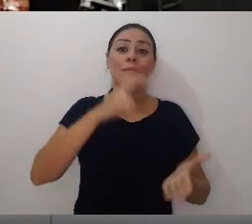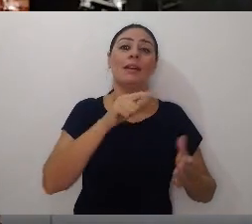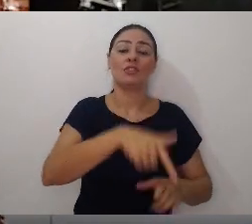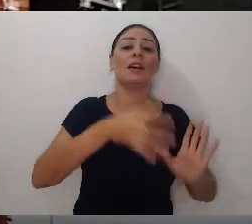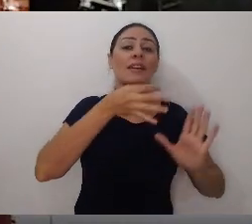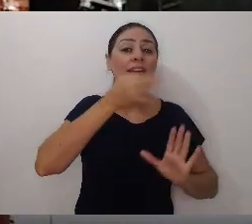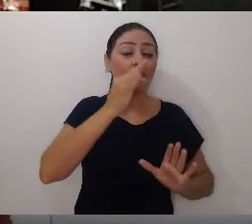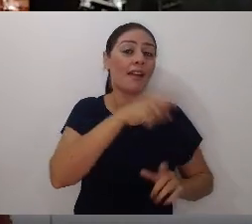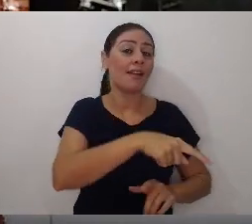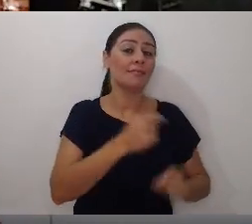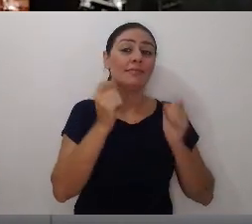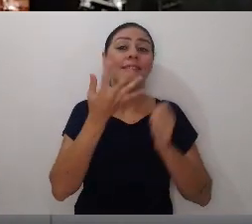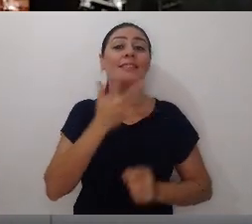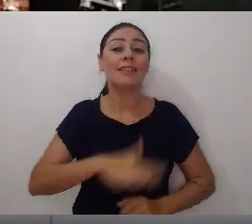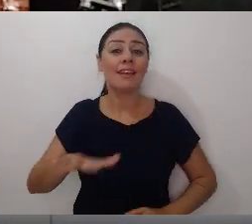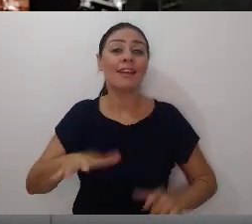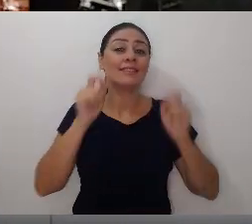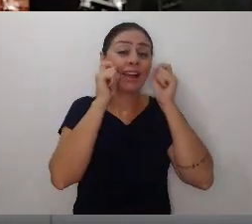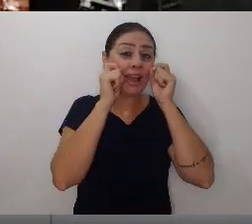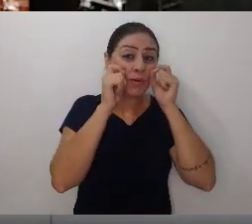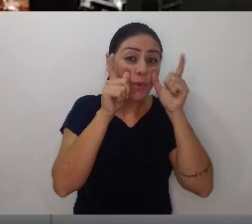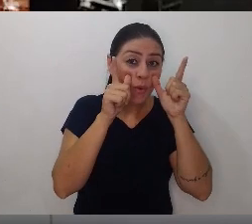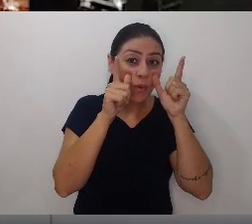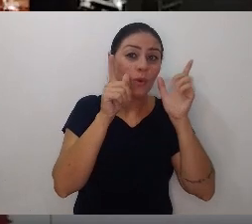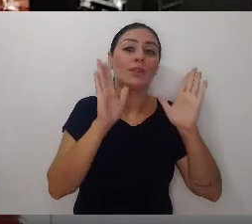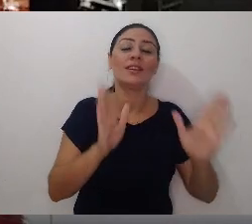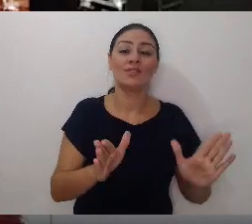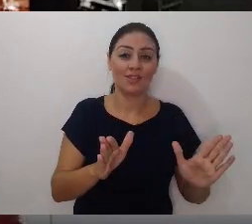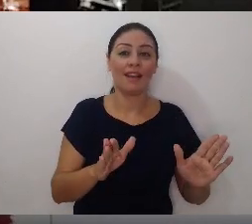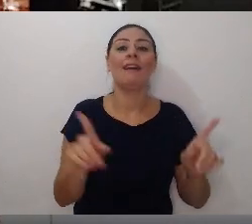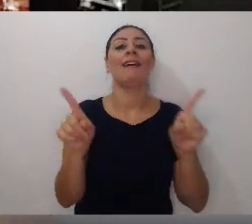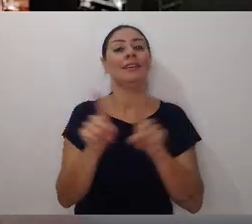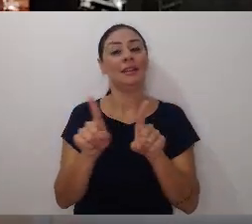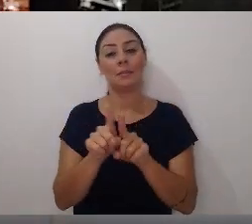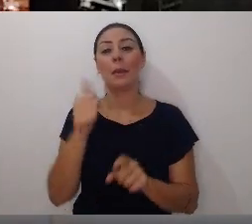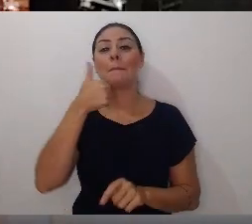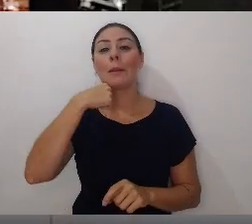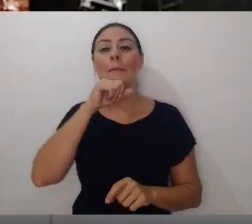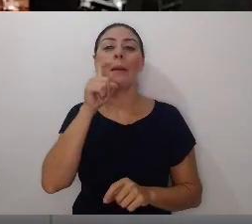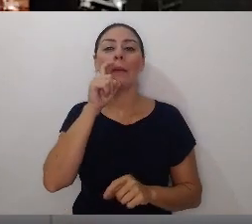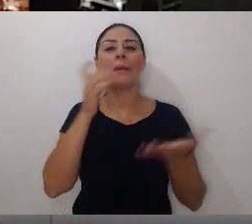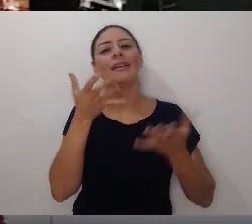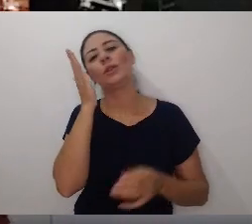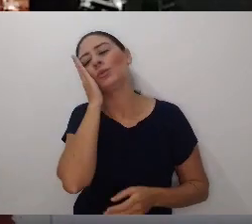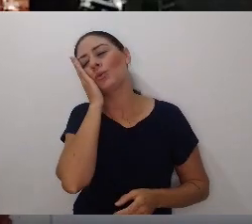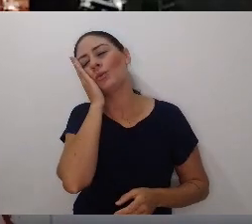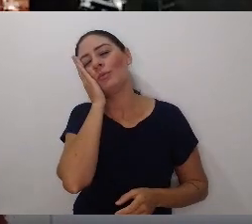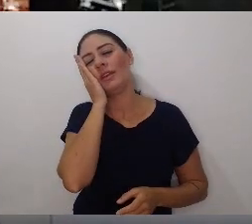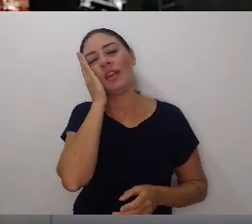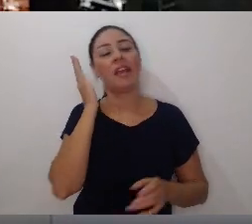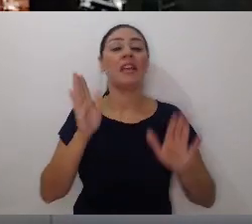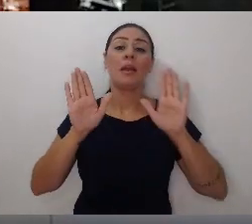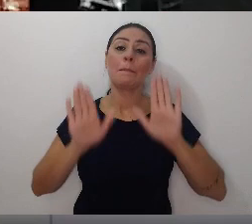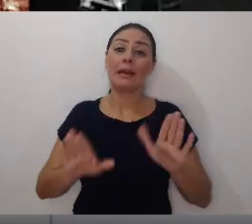manhã, dá um pouco de trabalho, porque a criança já vai estar satisfeita com o sono, então ela vai acordar, e daí vai mexer também, a